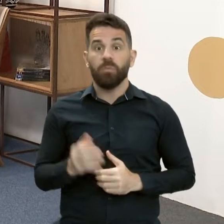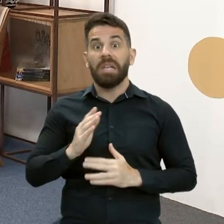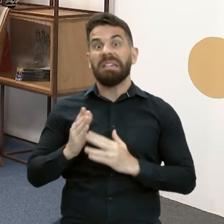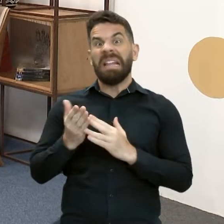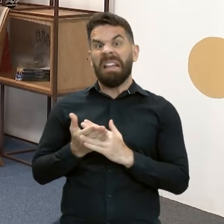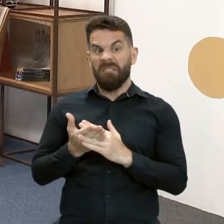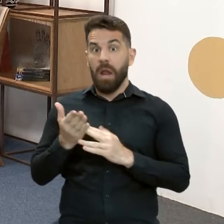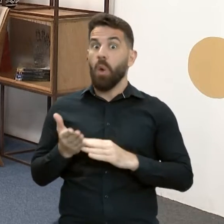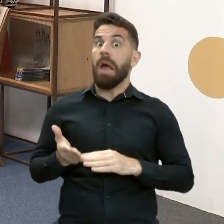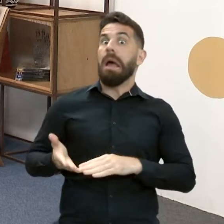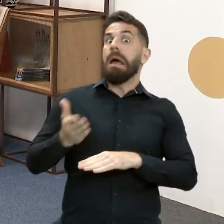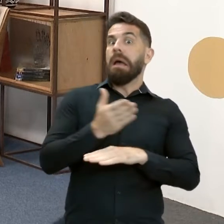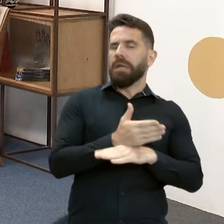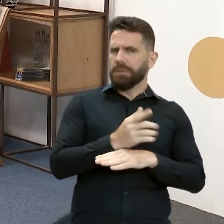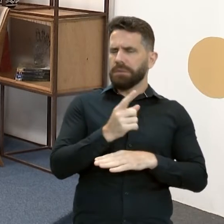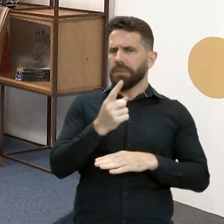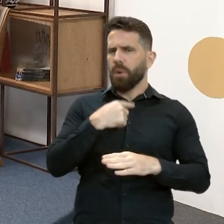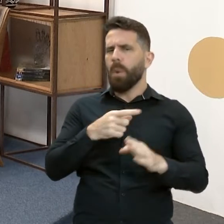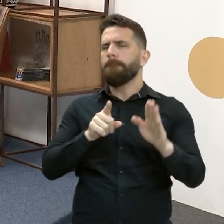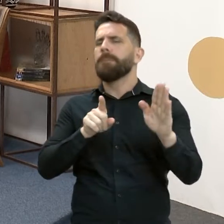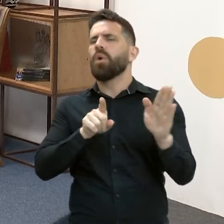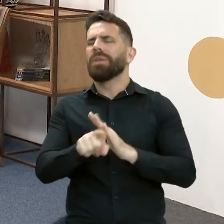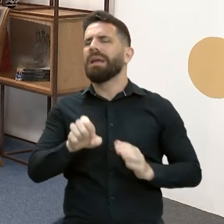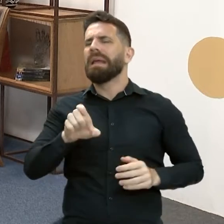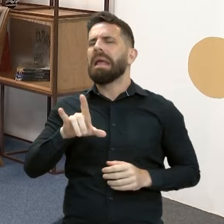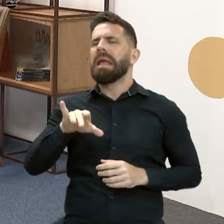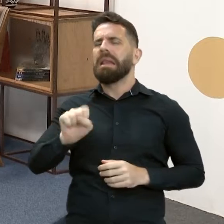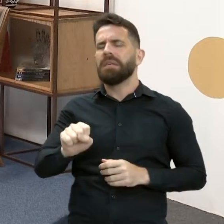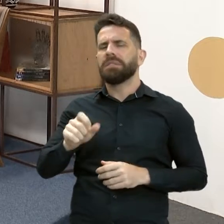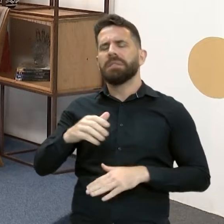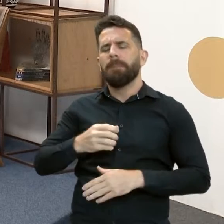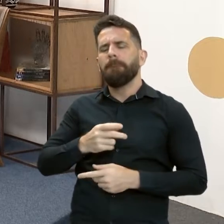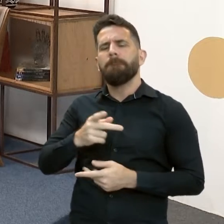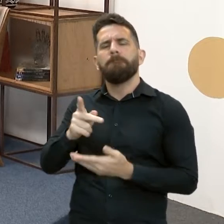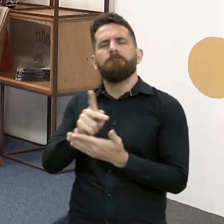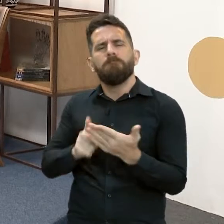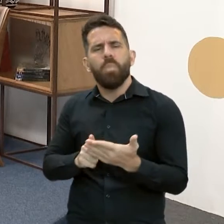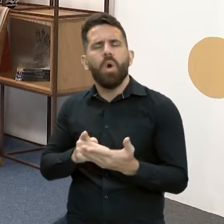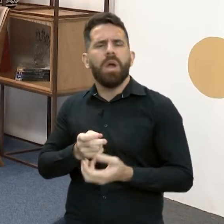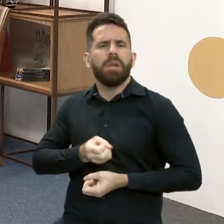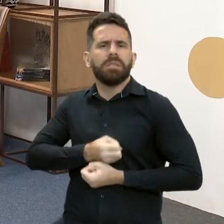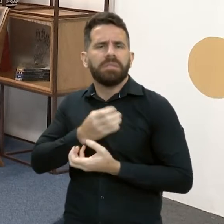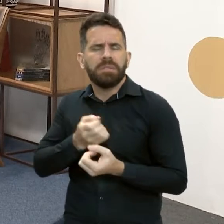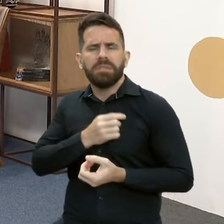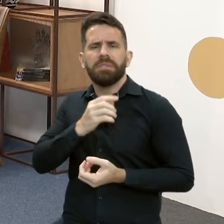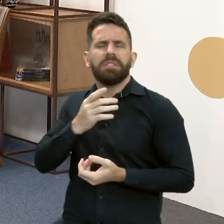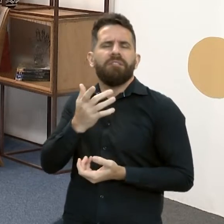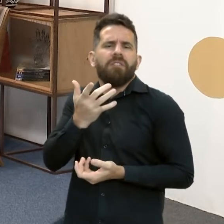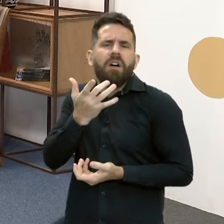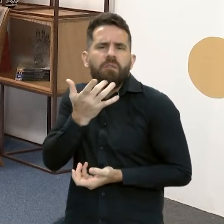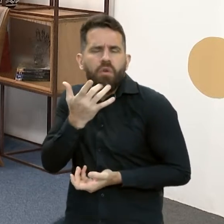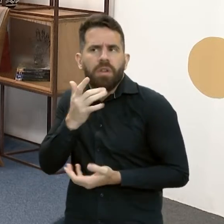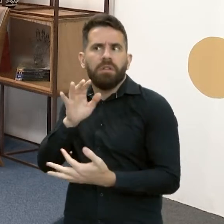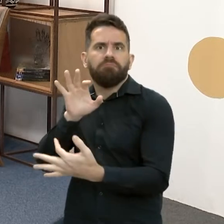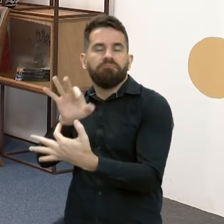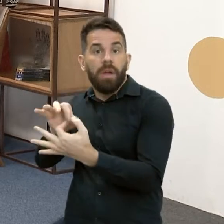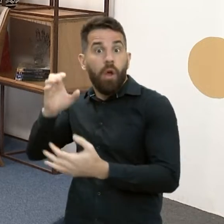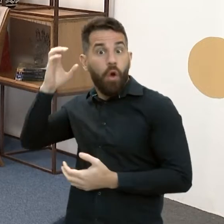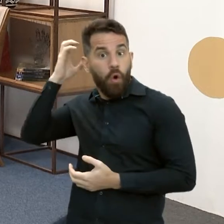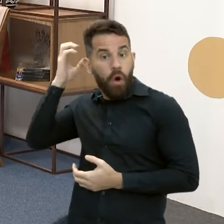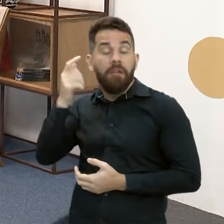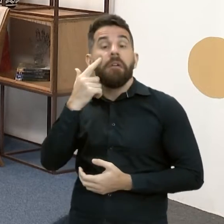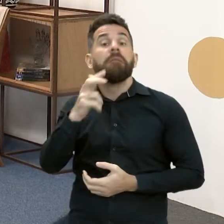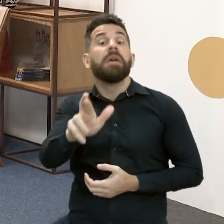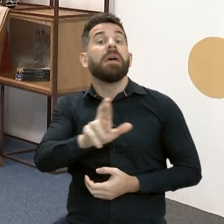intervalo, eu perguntei para a Elis qual era o poema favorito dela quando o assunto é Cora Coralina. E agora a gente vai para a